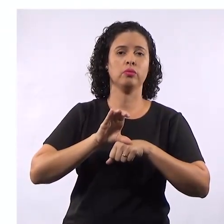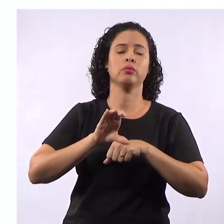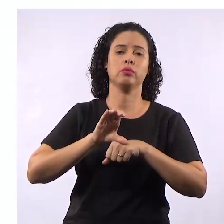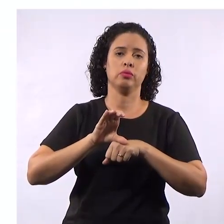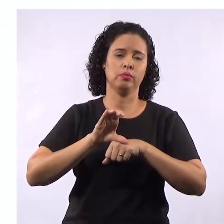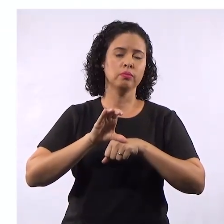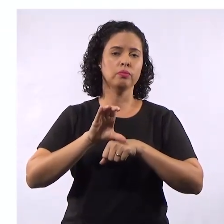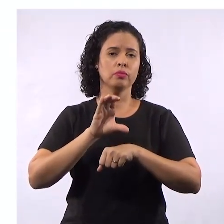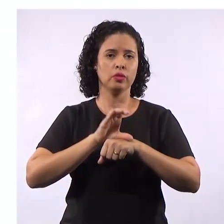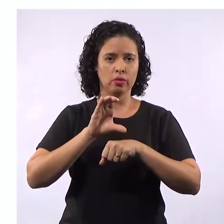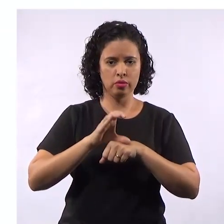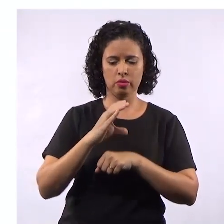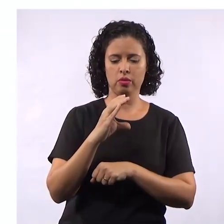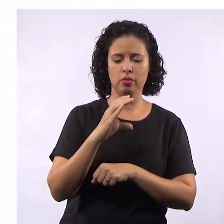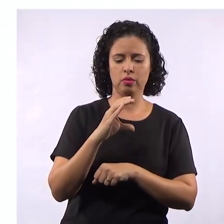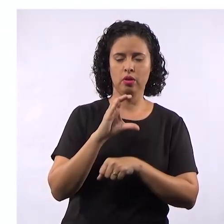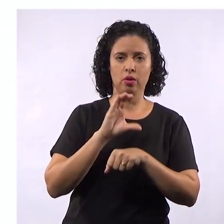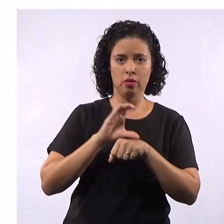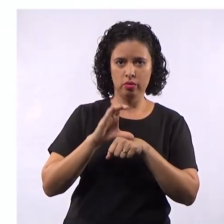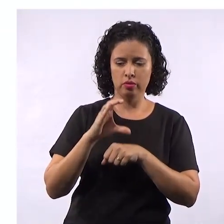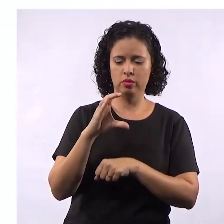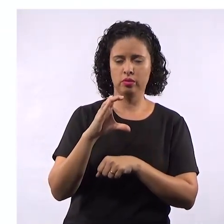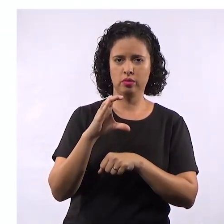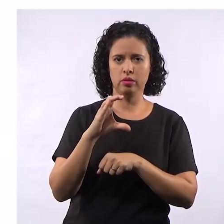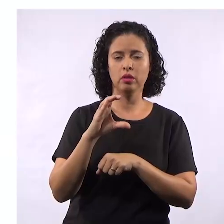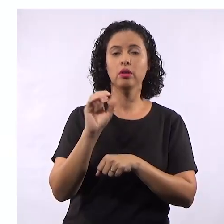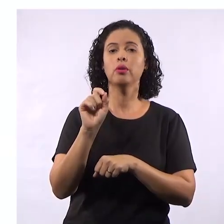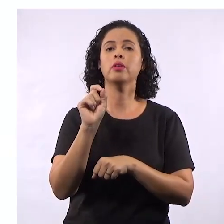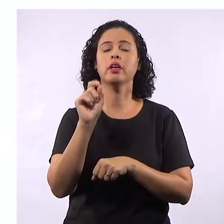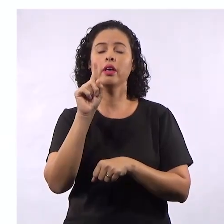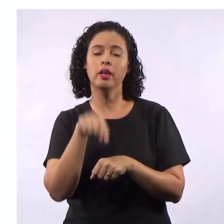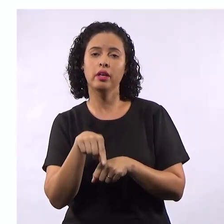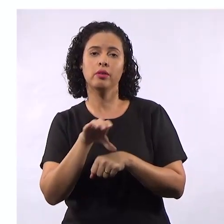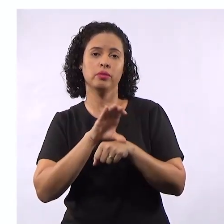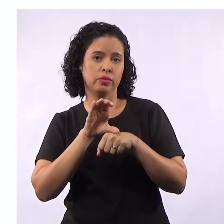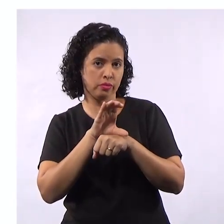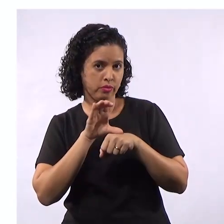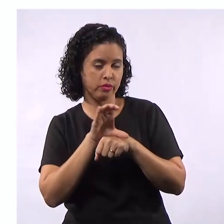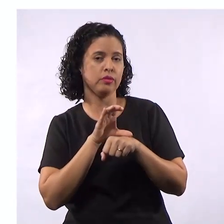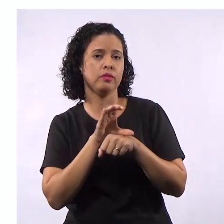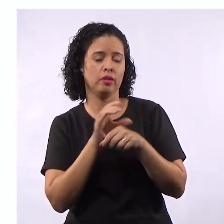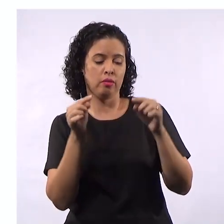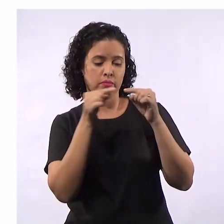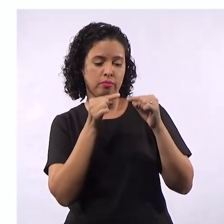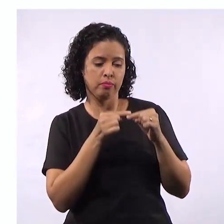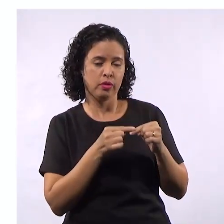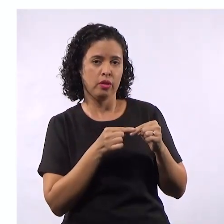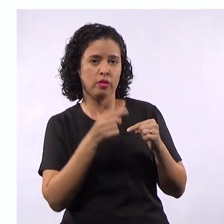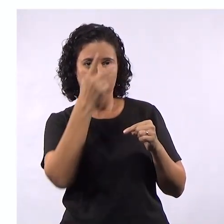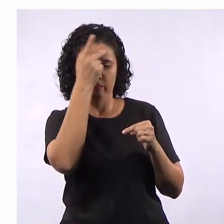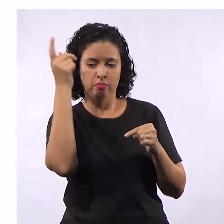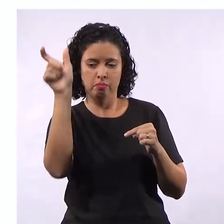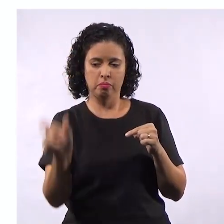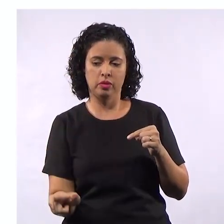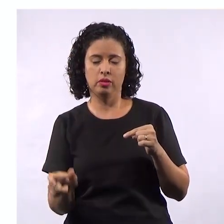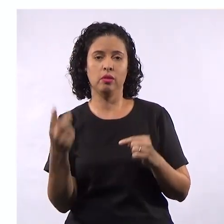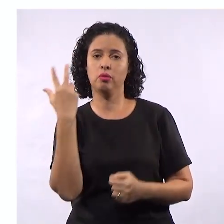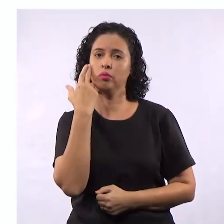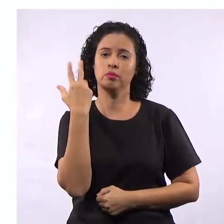né? E ainda o direito civil rege as relações entre os particulares desde antes da concepção do indivíduo, né? Antes